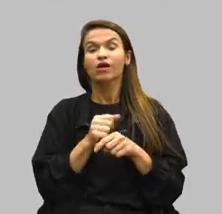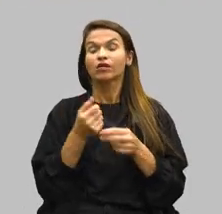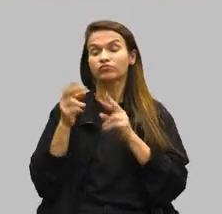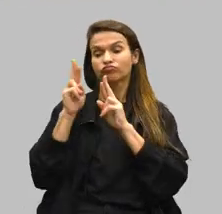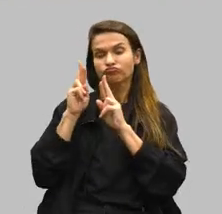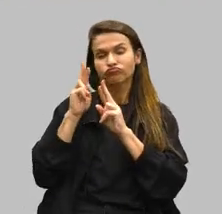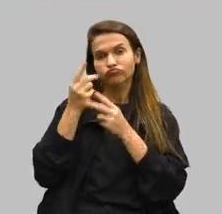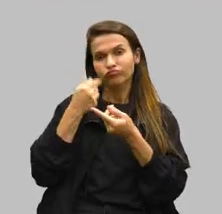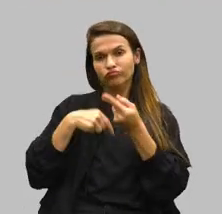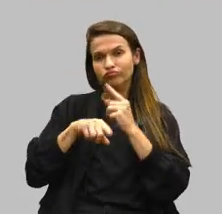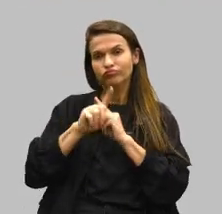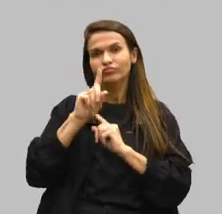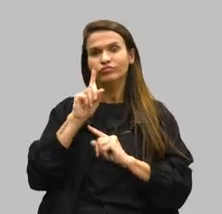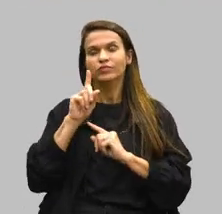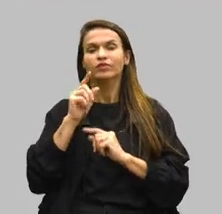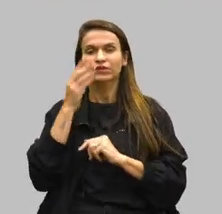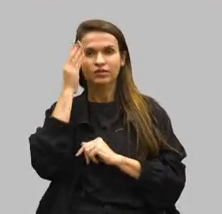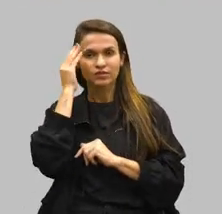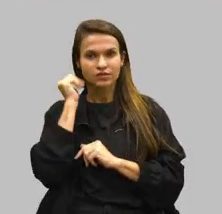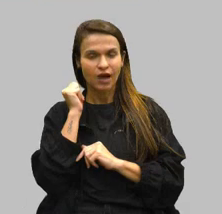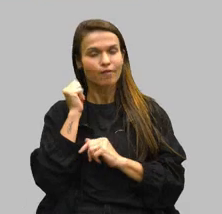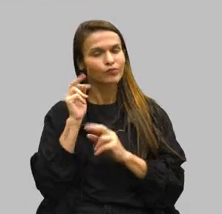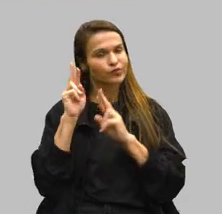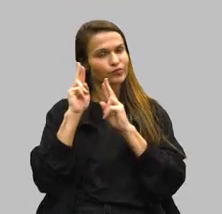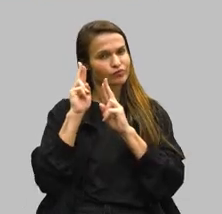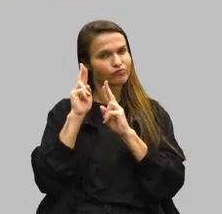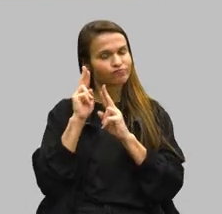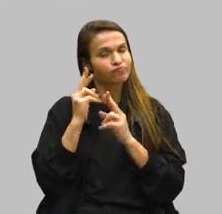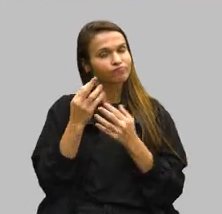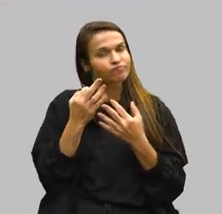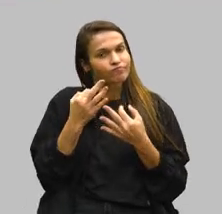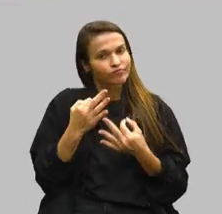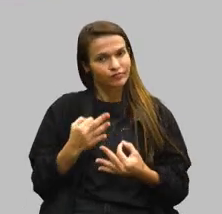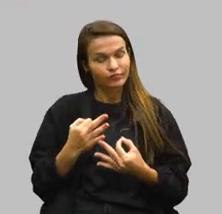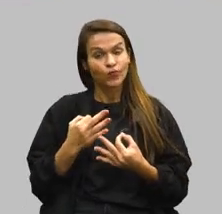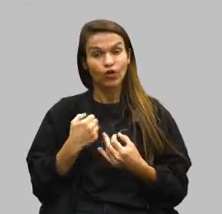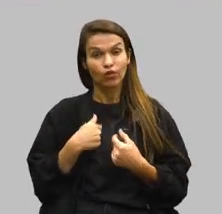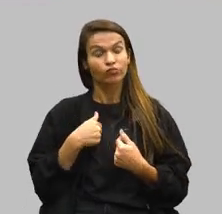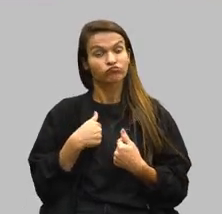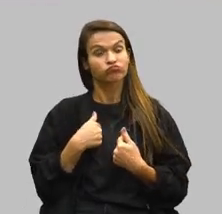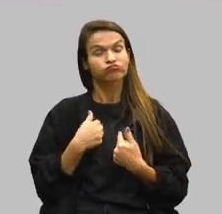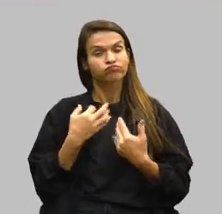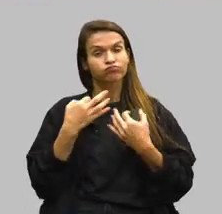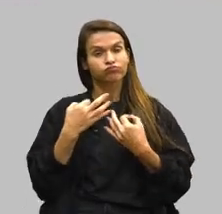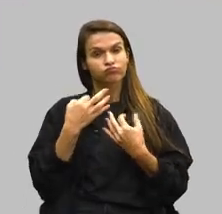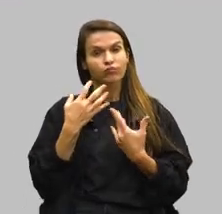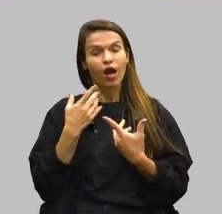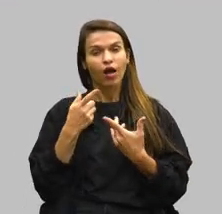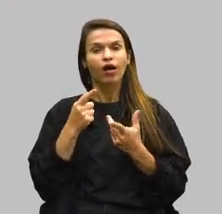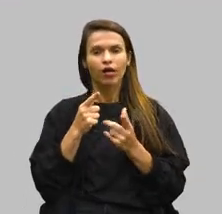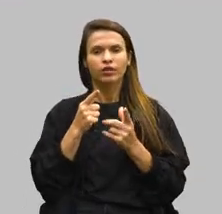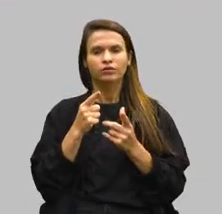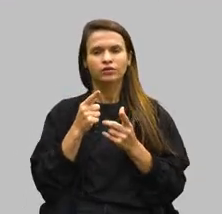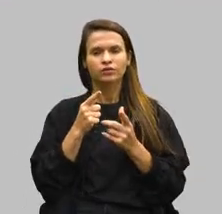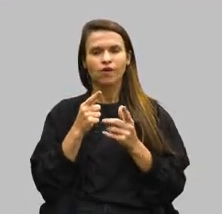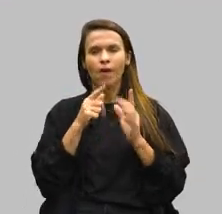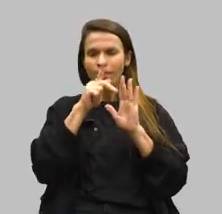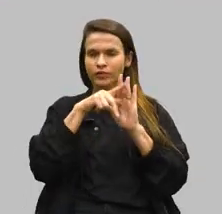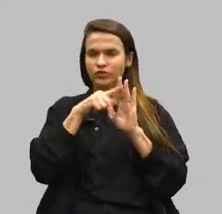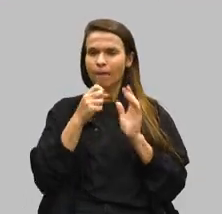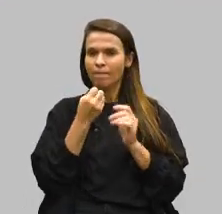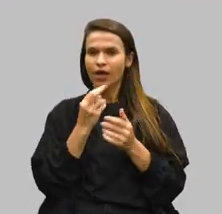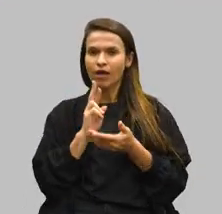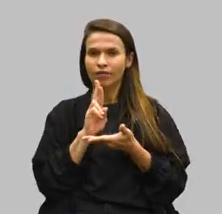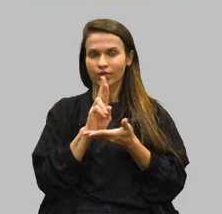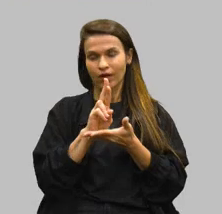você sabe aí eh dos meus votos com muita sinceridade eu tenho certeza que essa passa estará muito bem representada primeiro